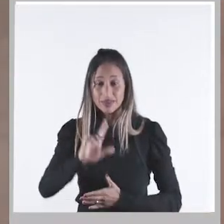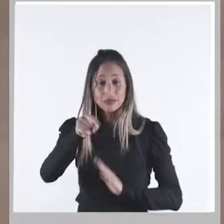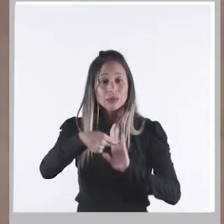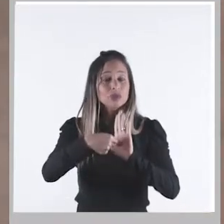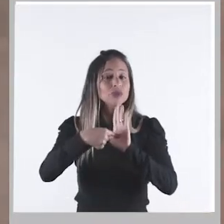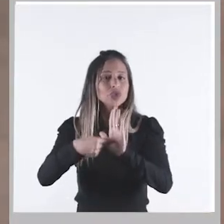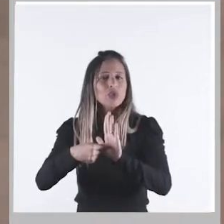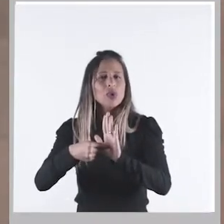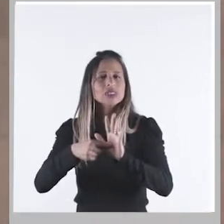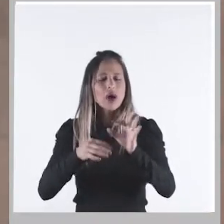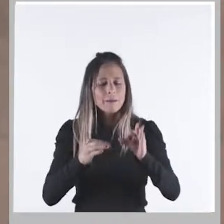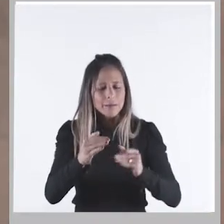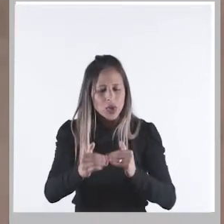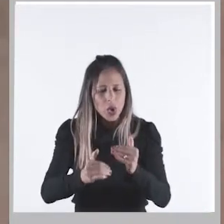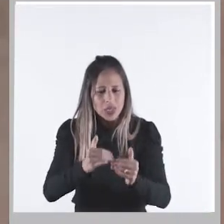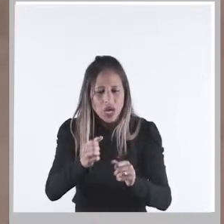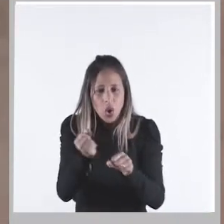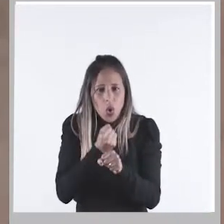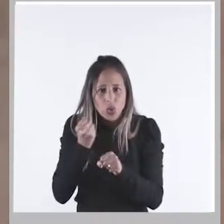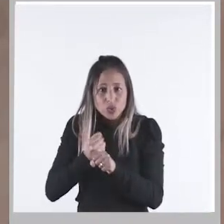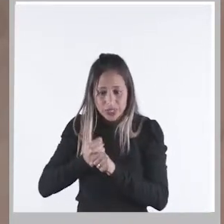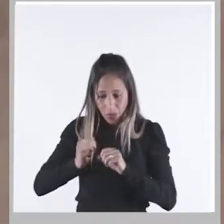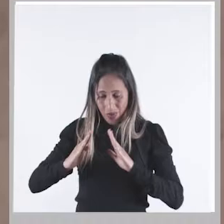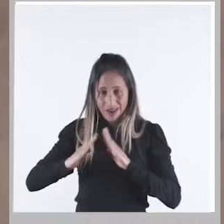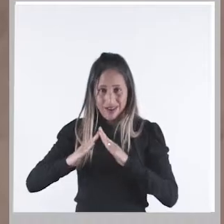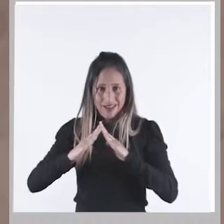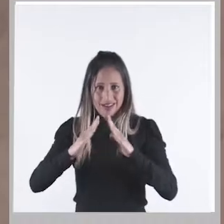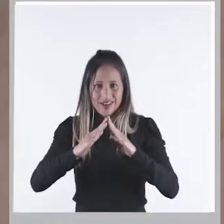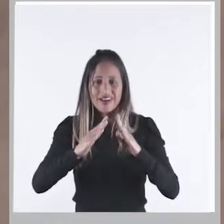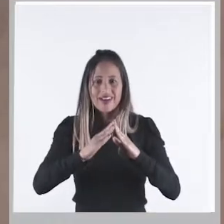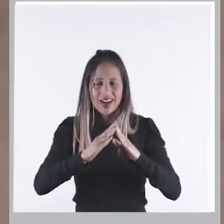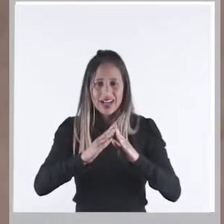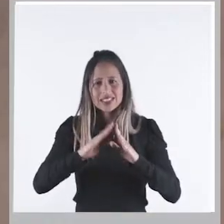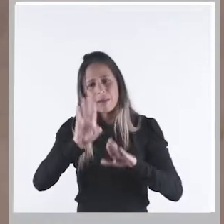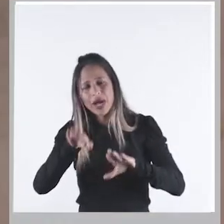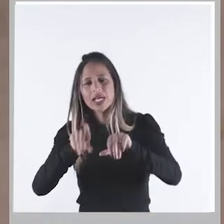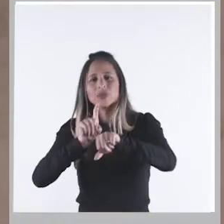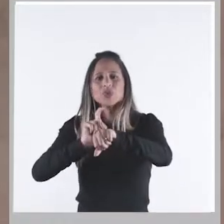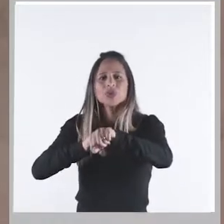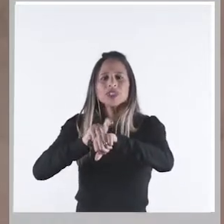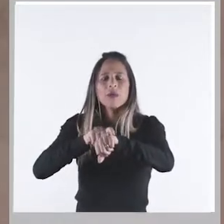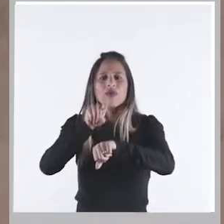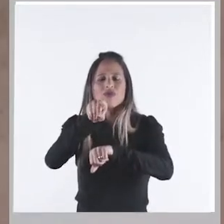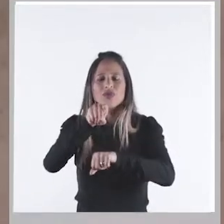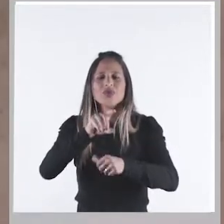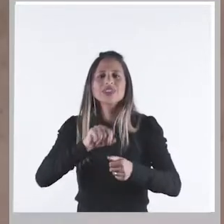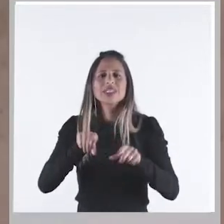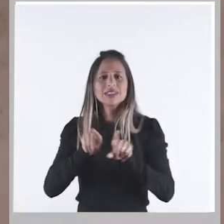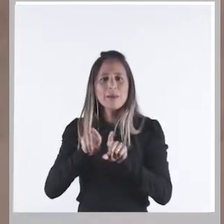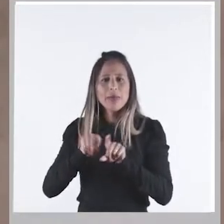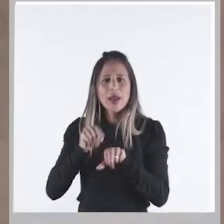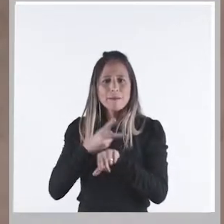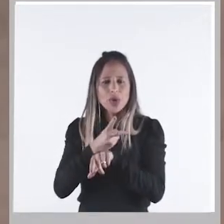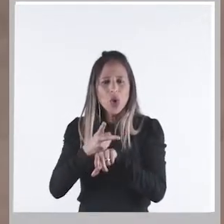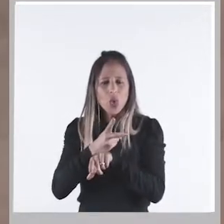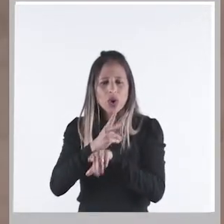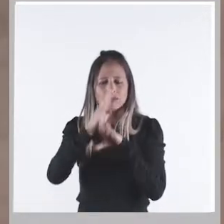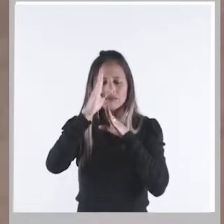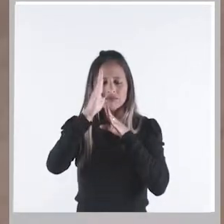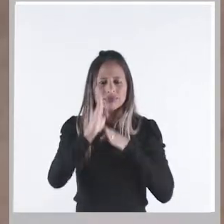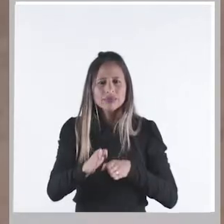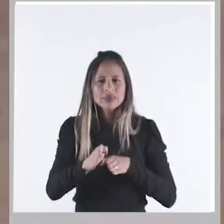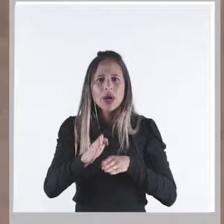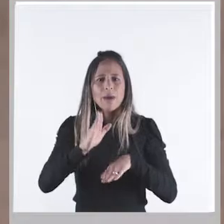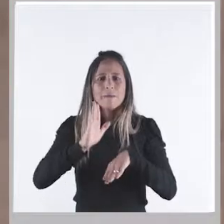Mostrar, né, esse processo de construção das casas e, ao mesmo tempo, você também busca referências